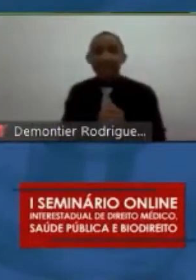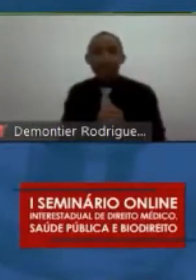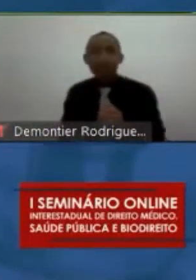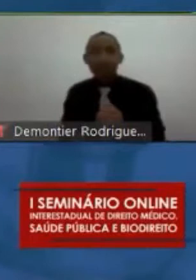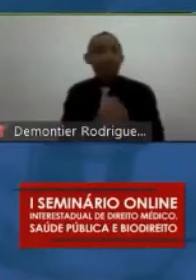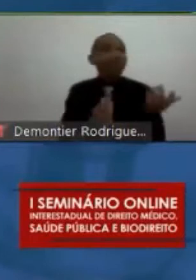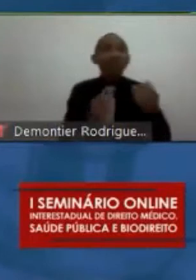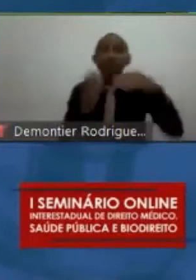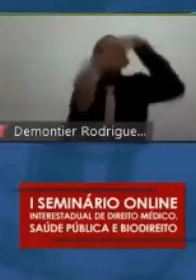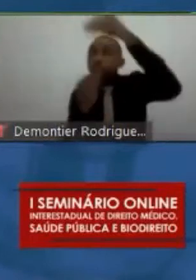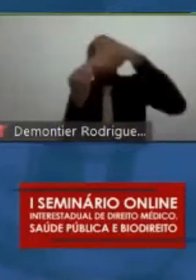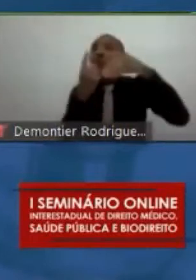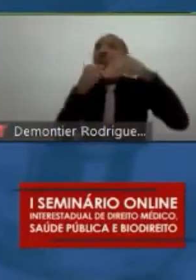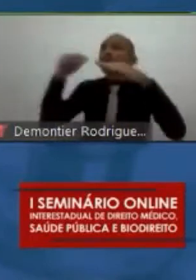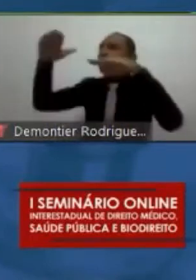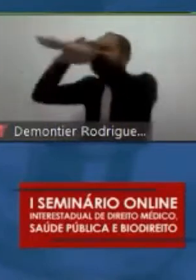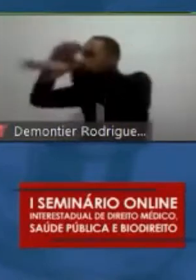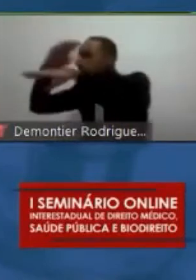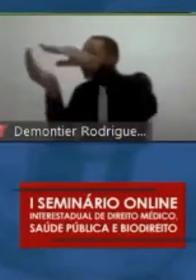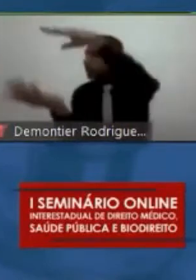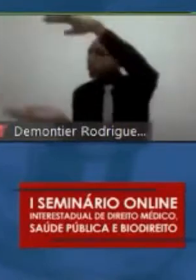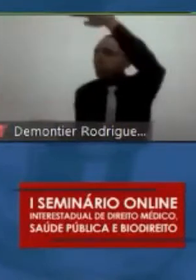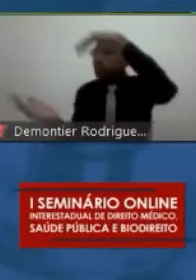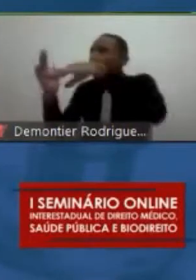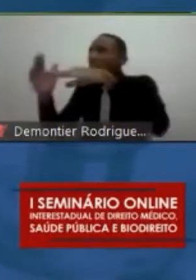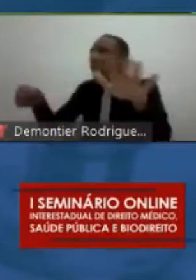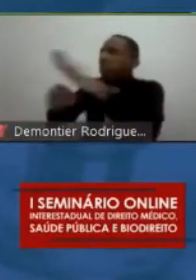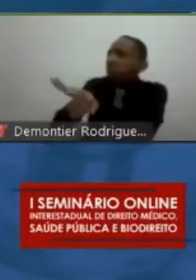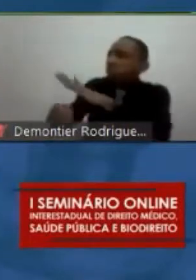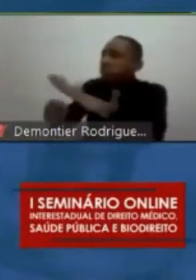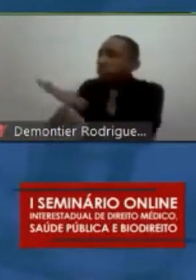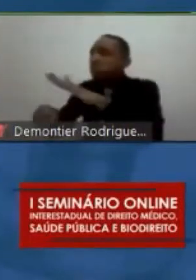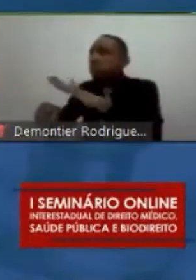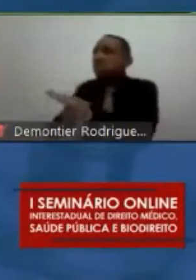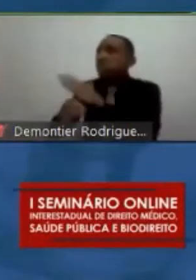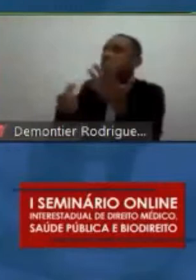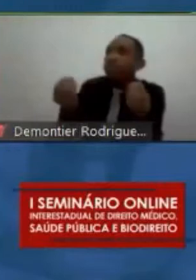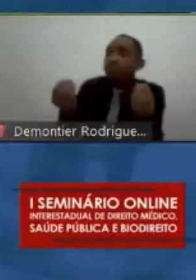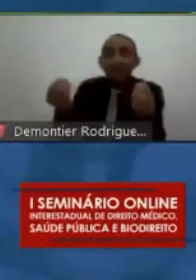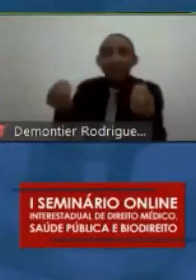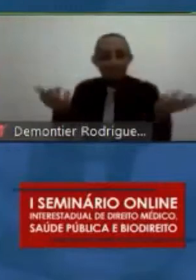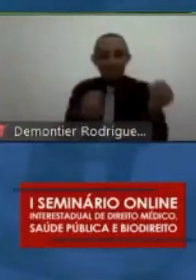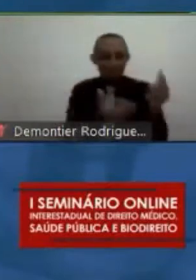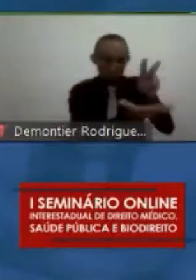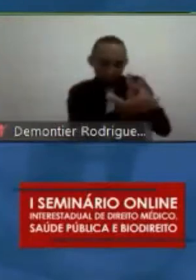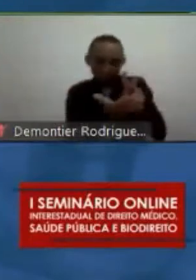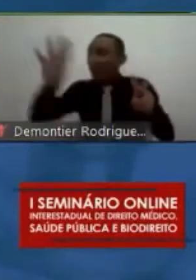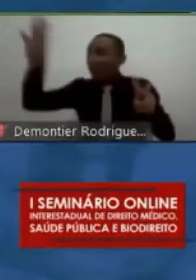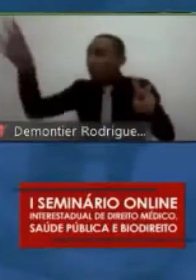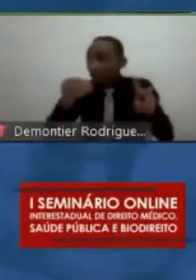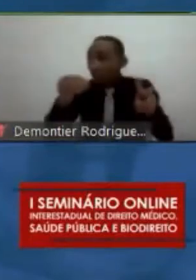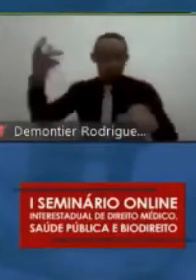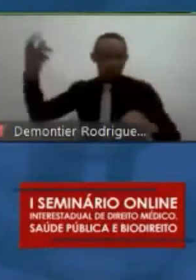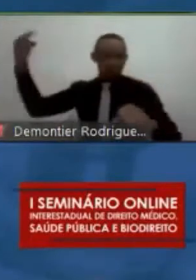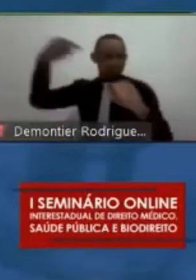estoques de sangue, algo que é muito comum em relação aos procedimentos tradicionais nos hospitais. Você ter um